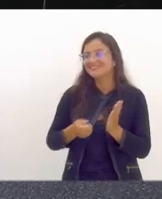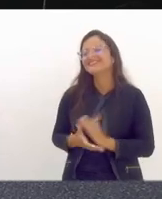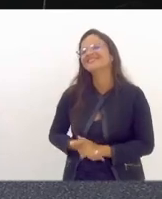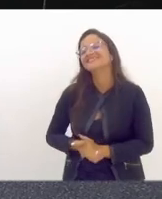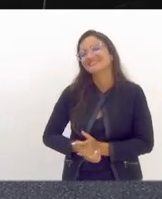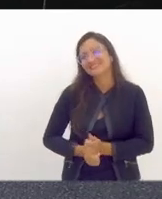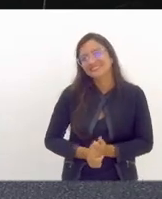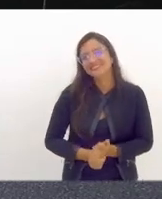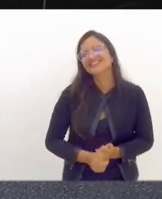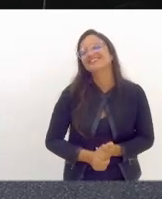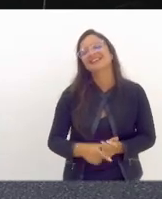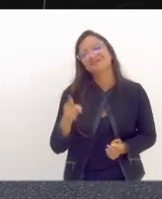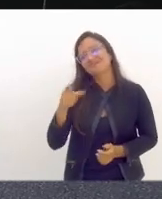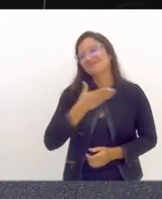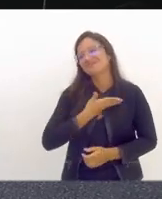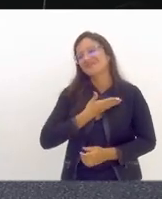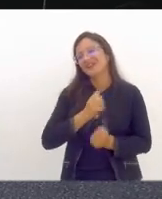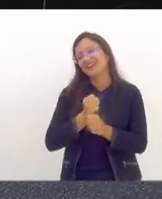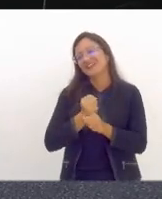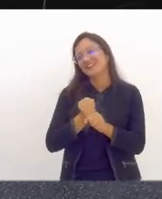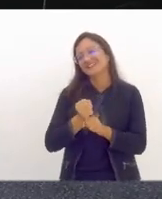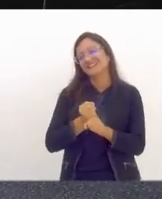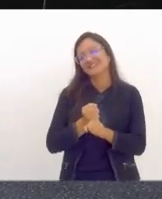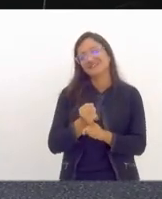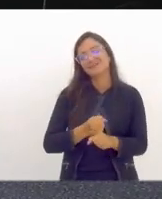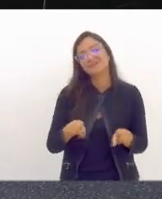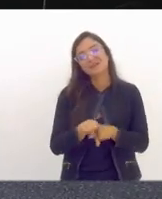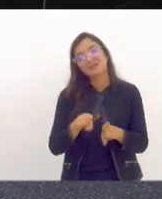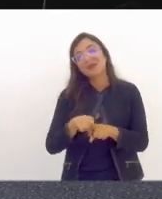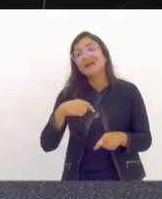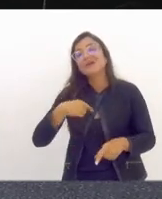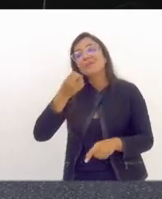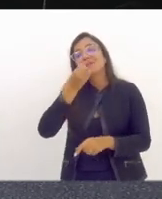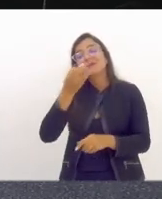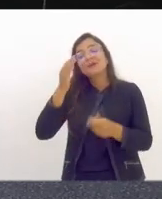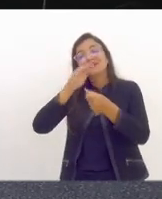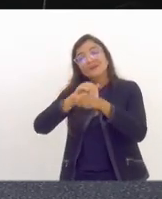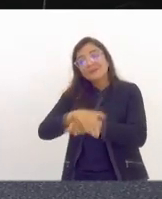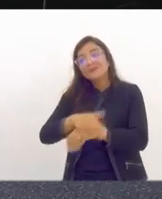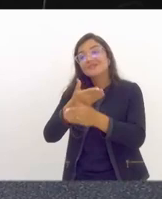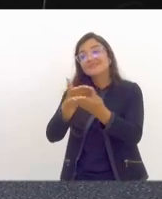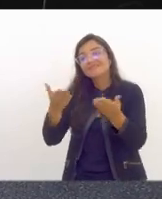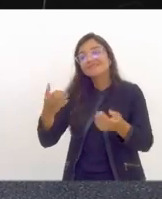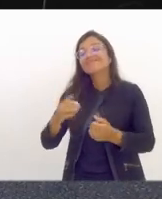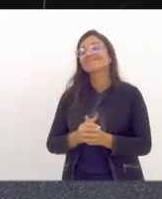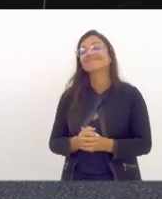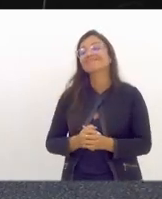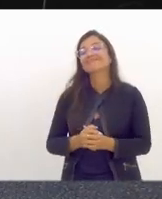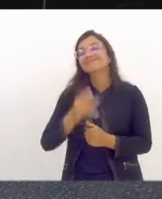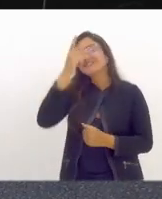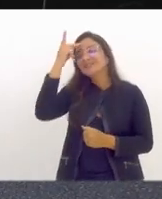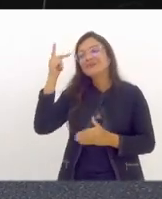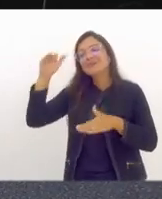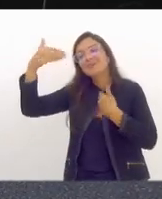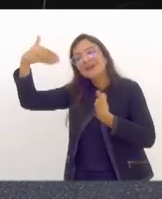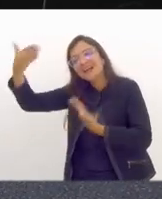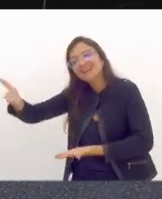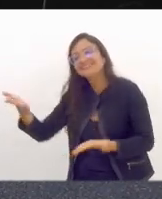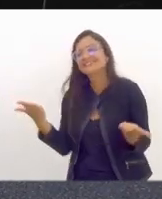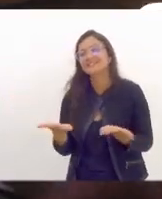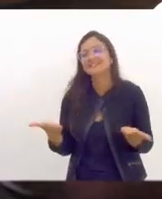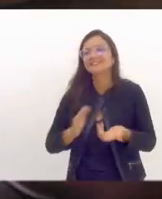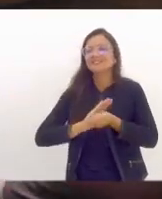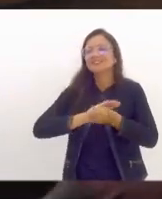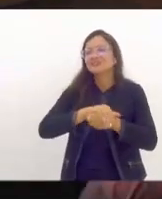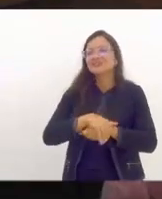muitos carnavais e com isso eu também é dou um boa noite parabenizo com muita honra todos homenageado desta noite